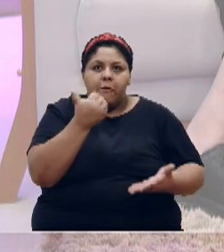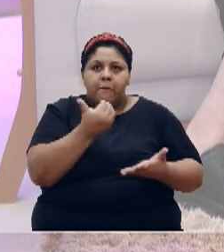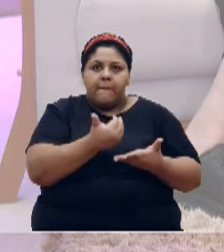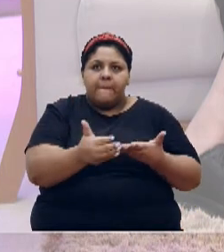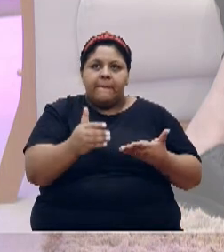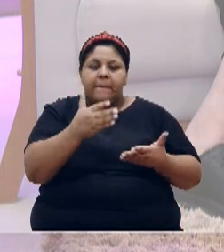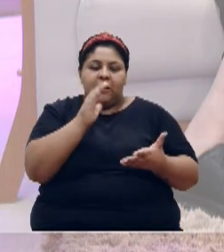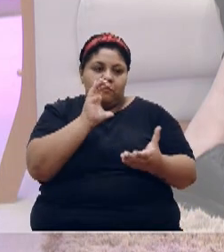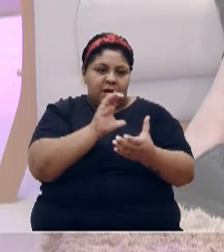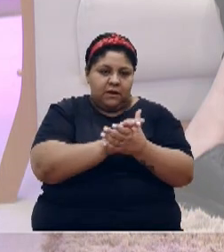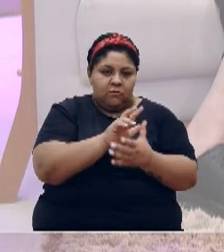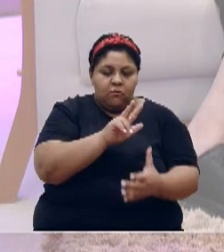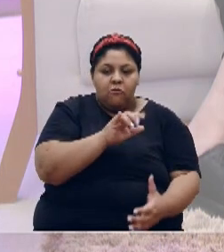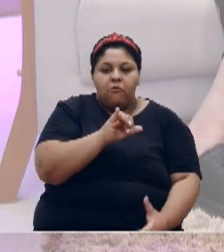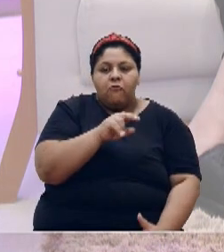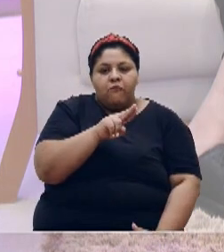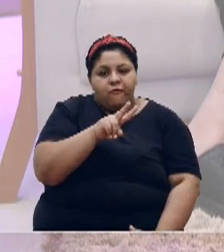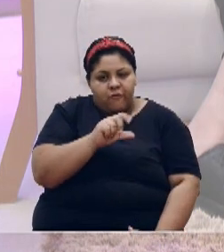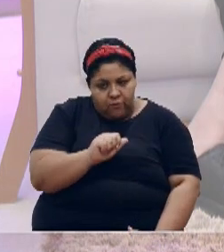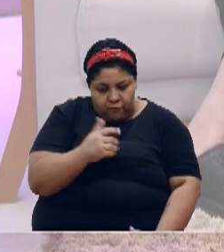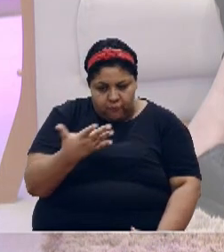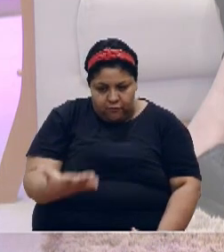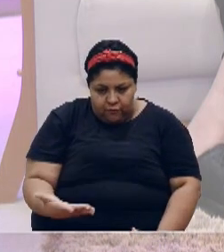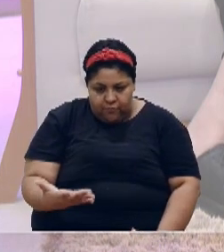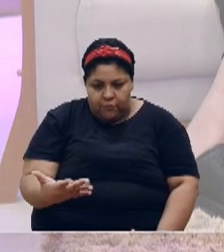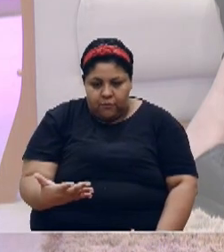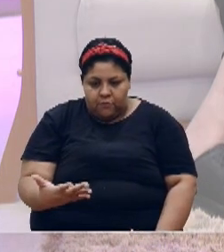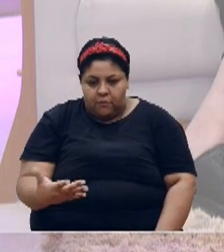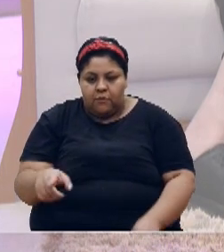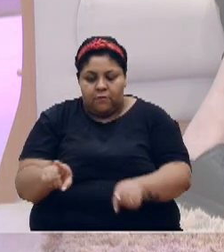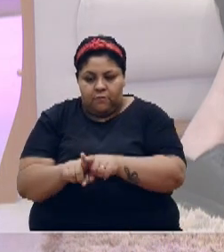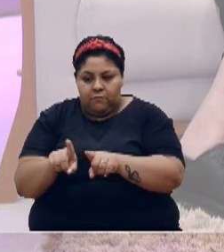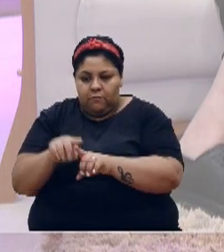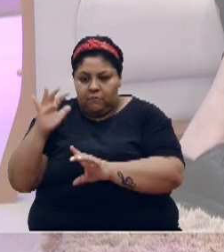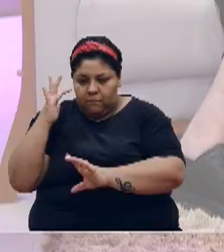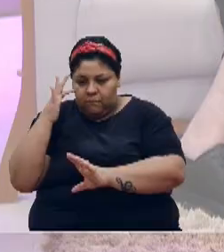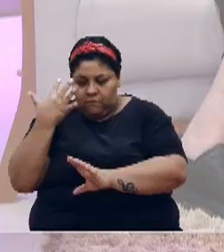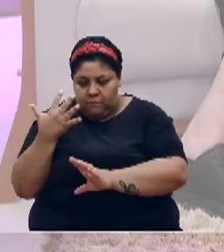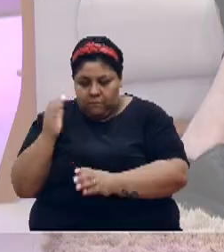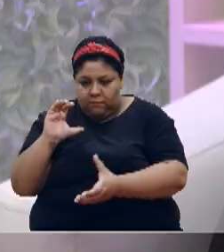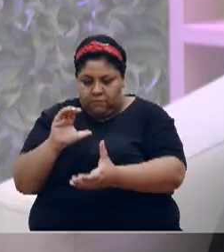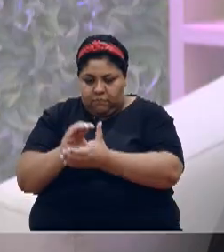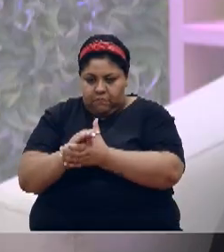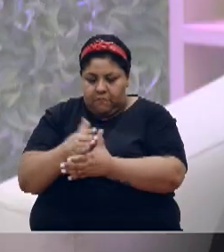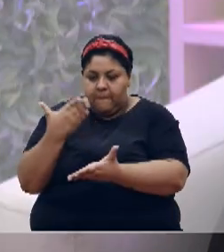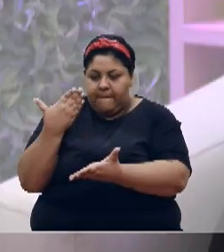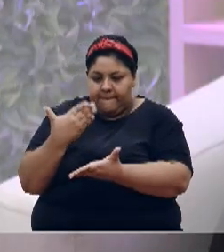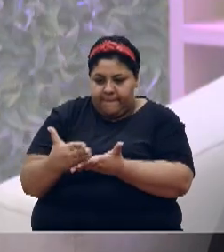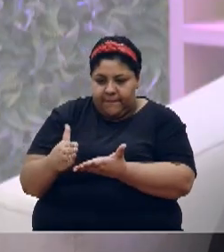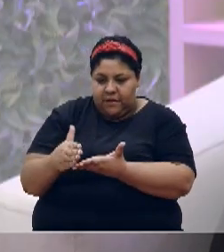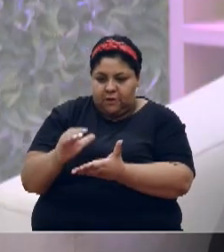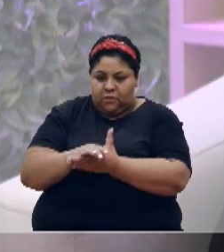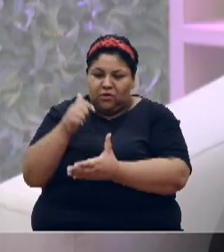ela é uma viúva, né? O mesmo acontece se é um marido que perde uma esposa.